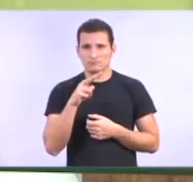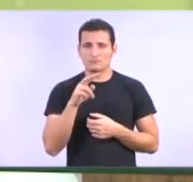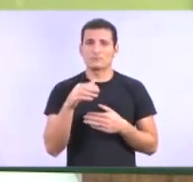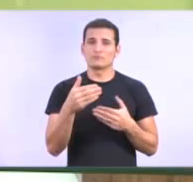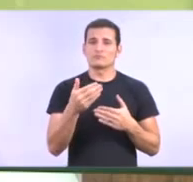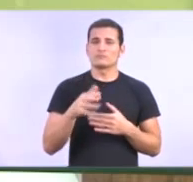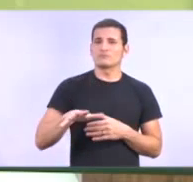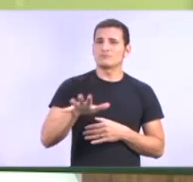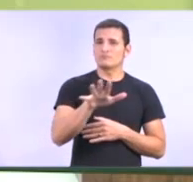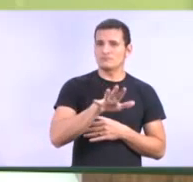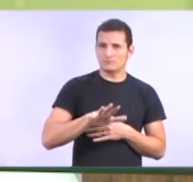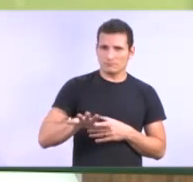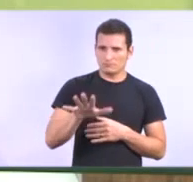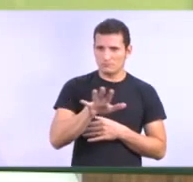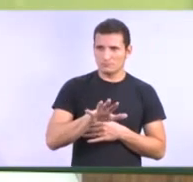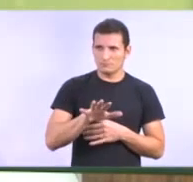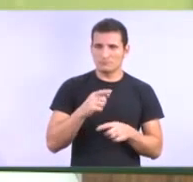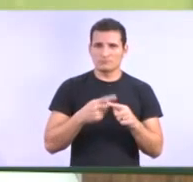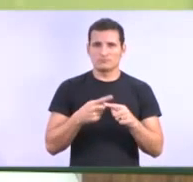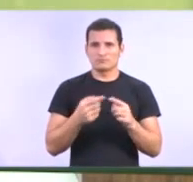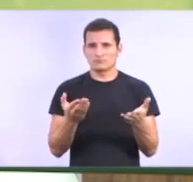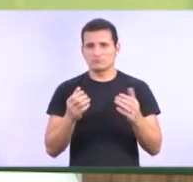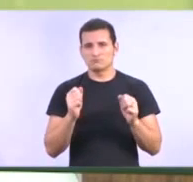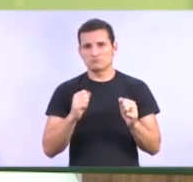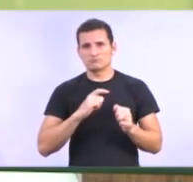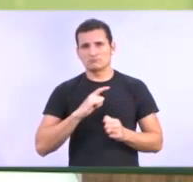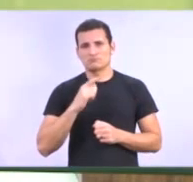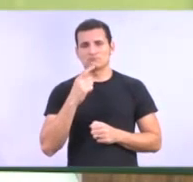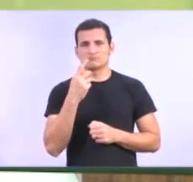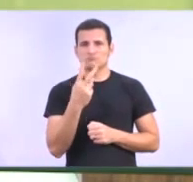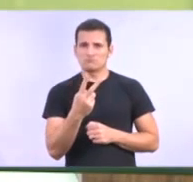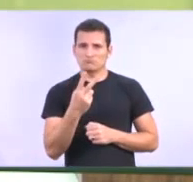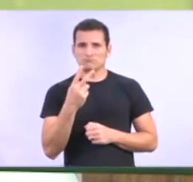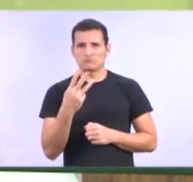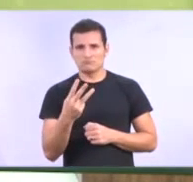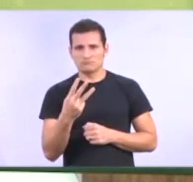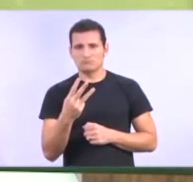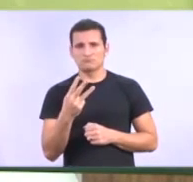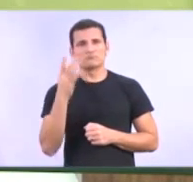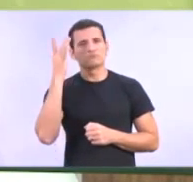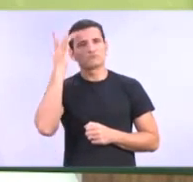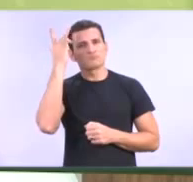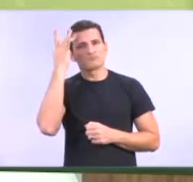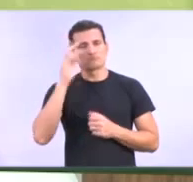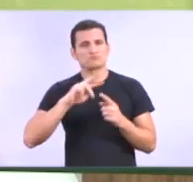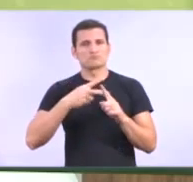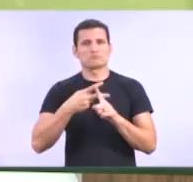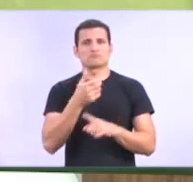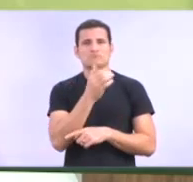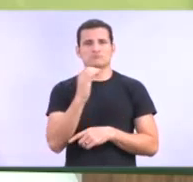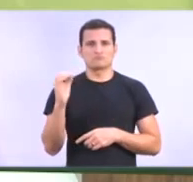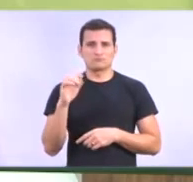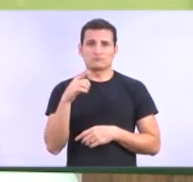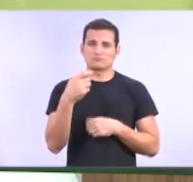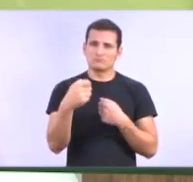área. Por quê? Porque hoje pode ter 2 computadores e 3, né? Amanhã pode ter 100. Então você tem que fazer uma infraestrutura para